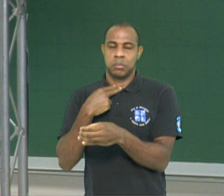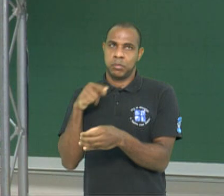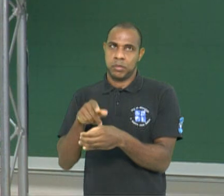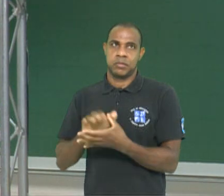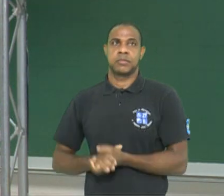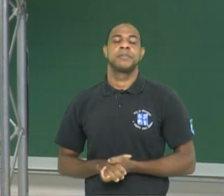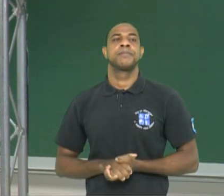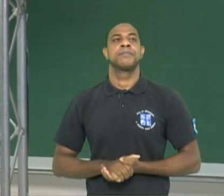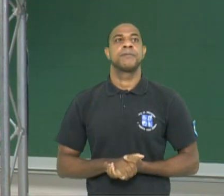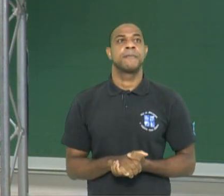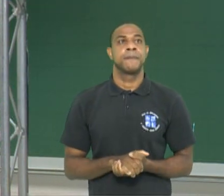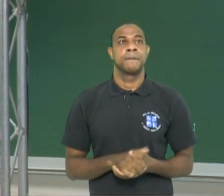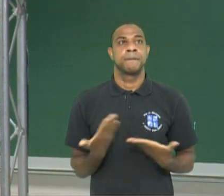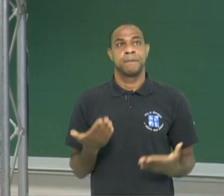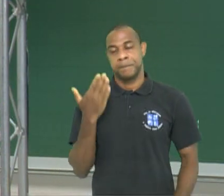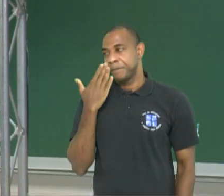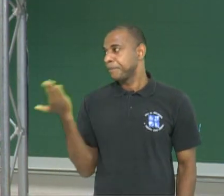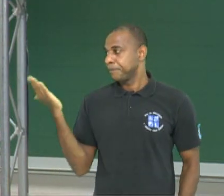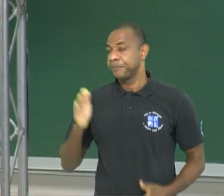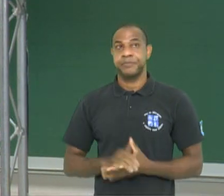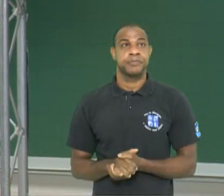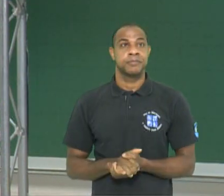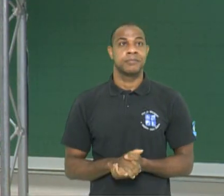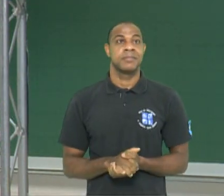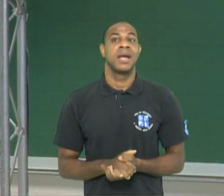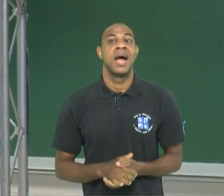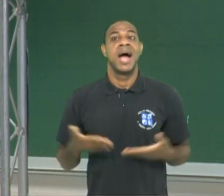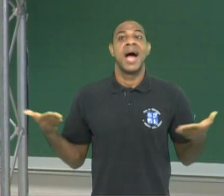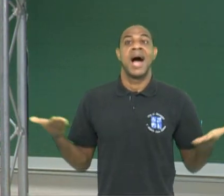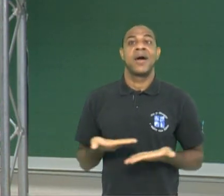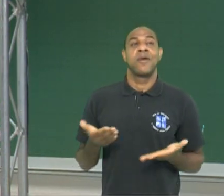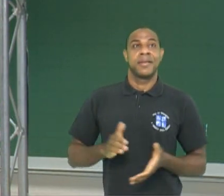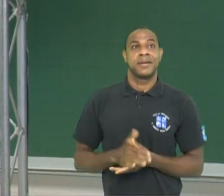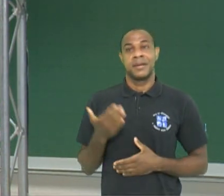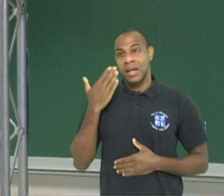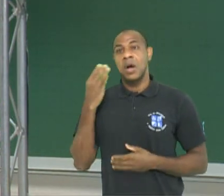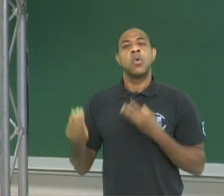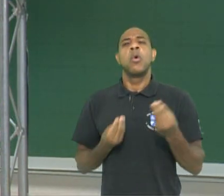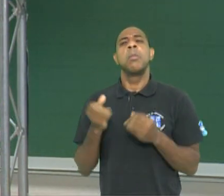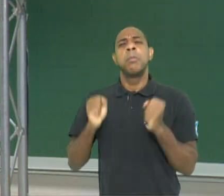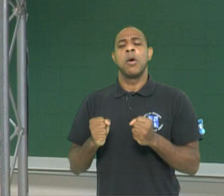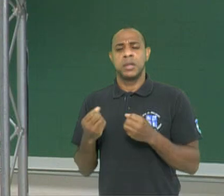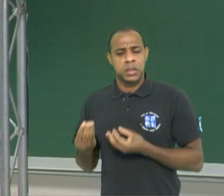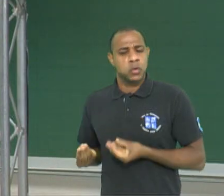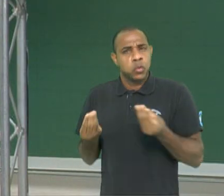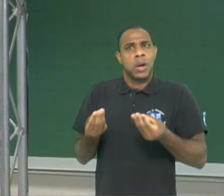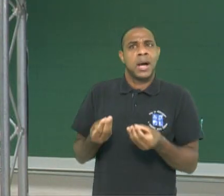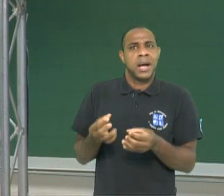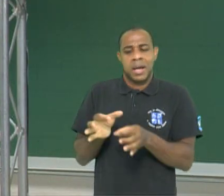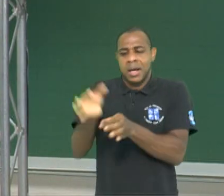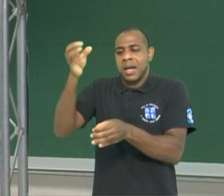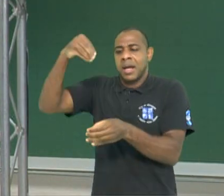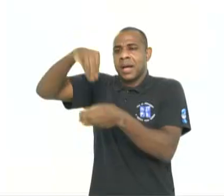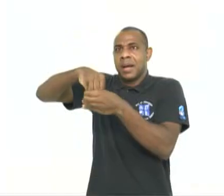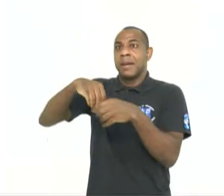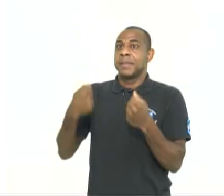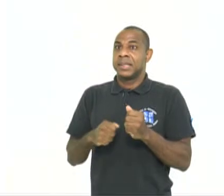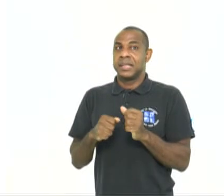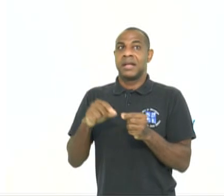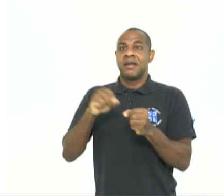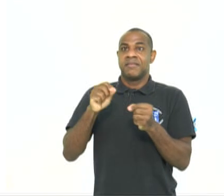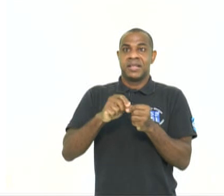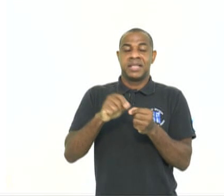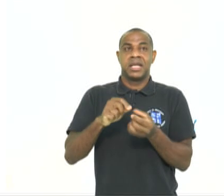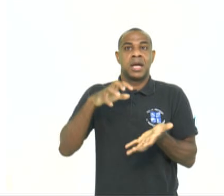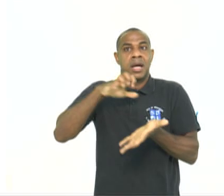nessas condições ali. Beleza, gente. Agora, como posso doar? É preciso primeiro se cadastrar, ou seja, existe